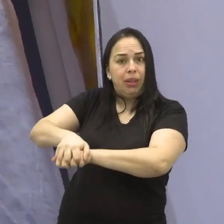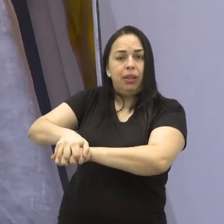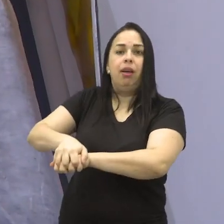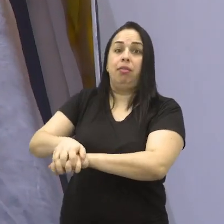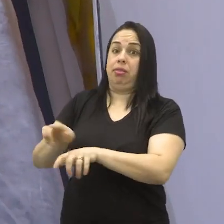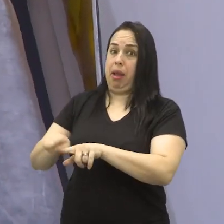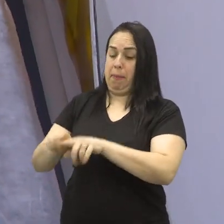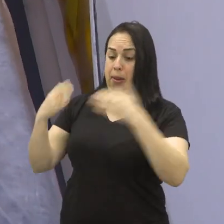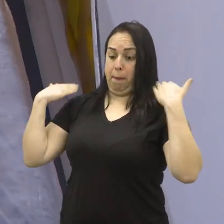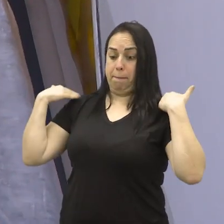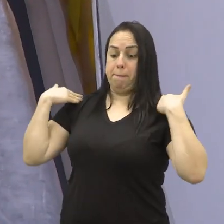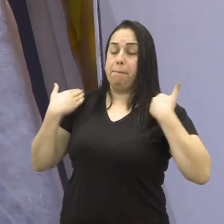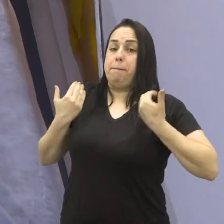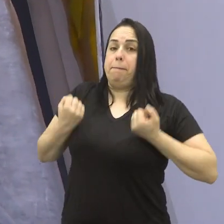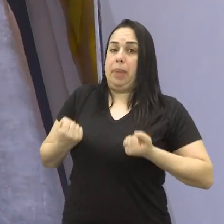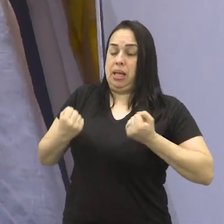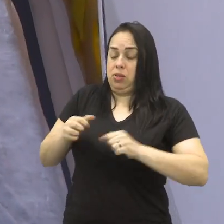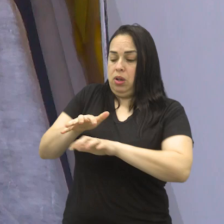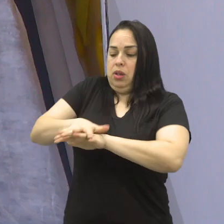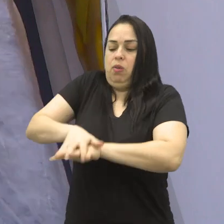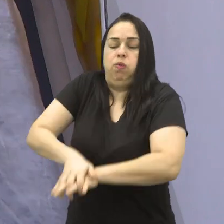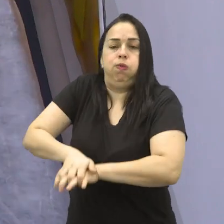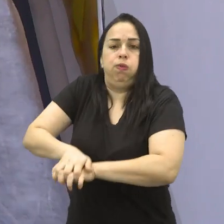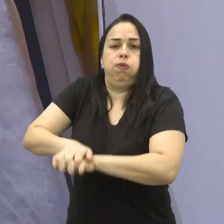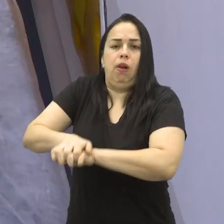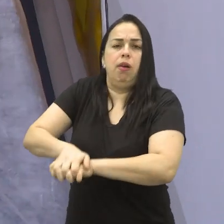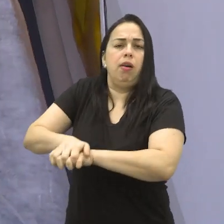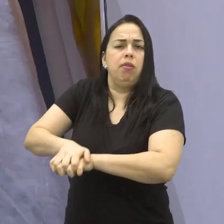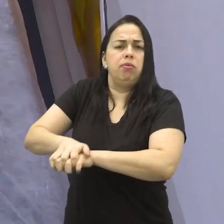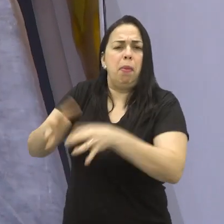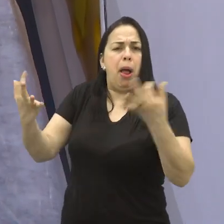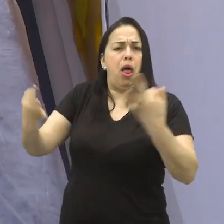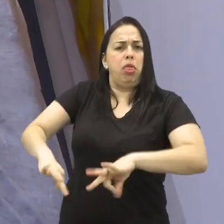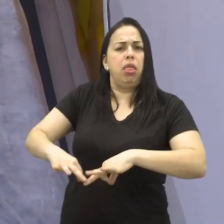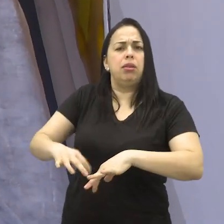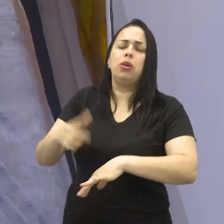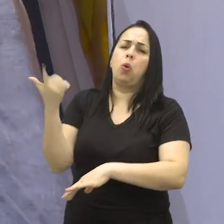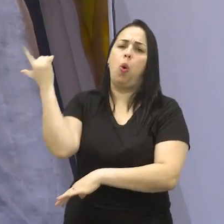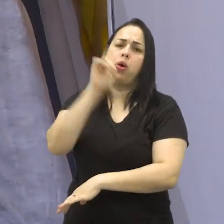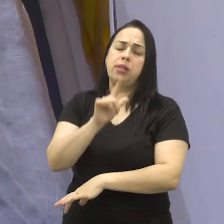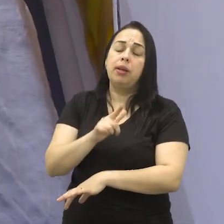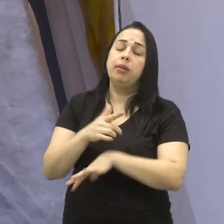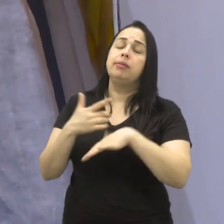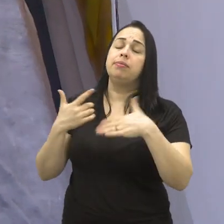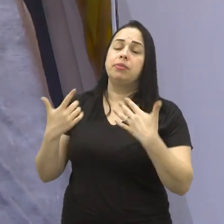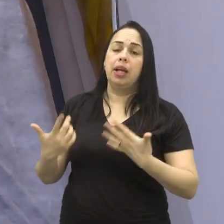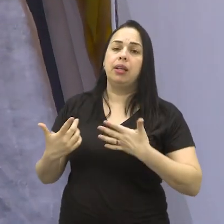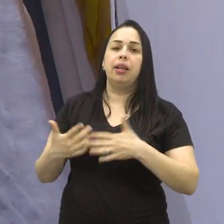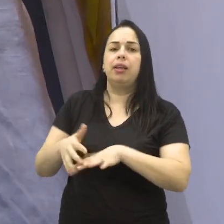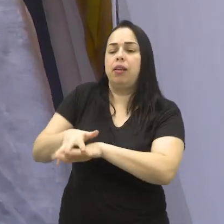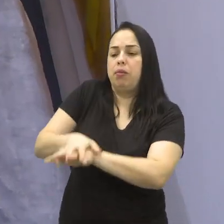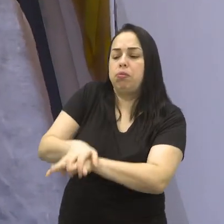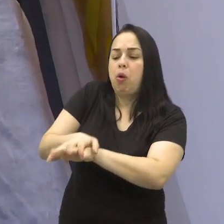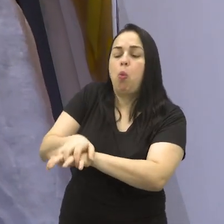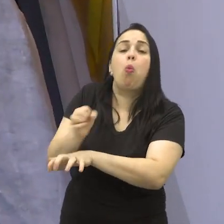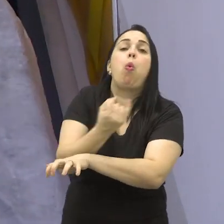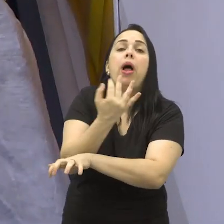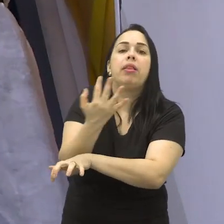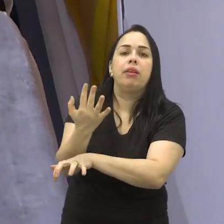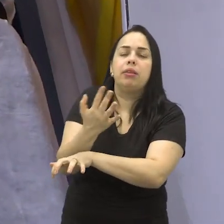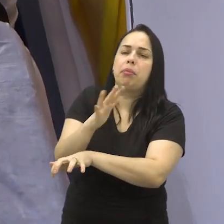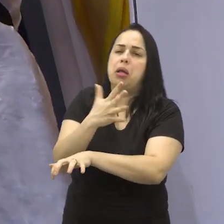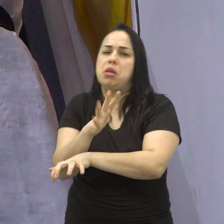outra e o peso do seu próprio corpo sobre o paciente, para que essa manobra seja bem eficiente. E a frequência